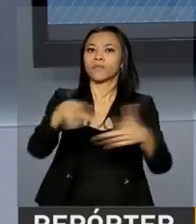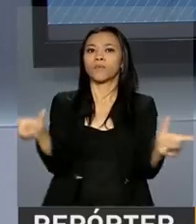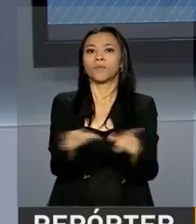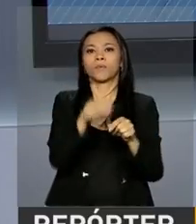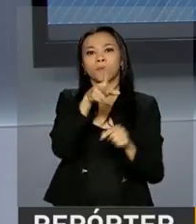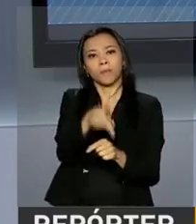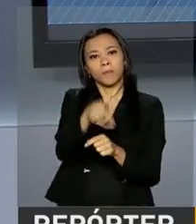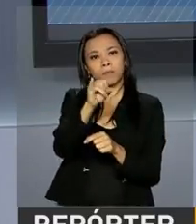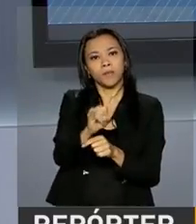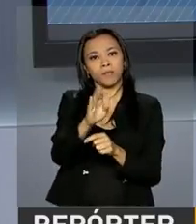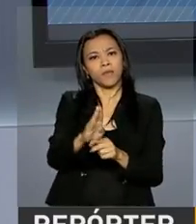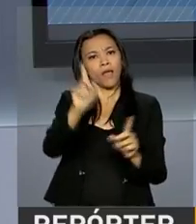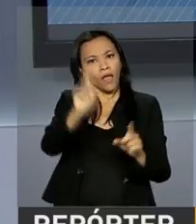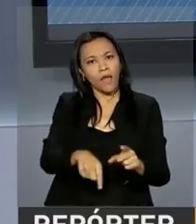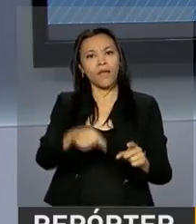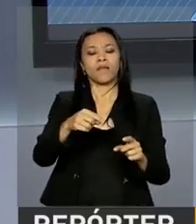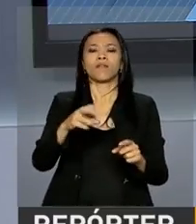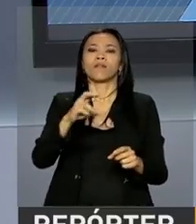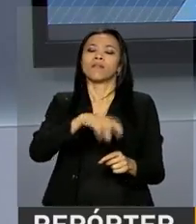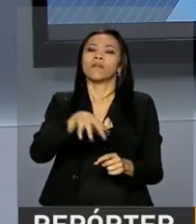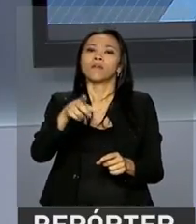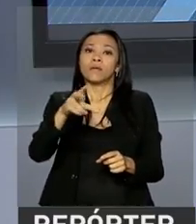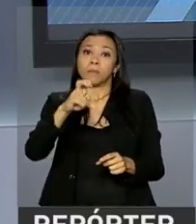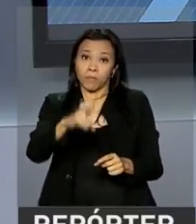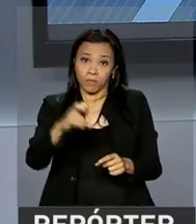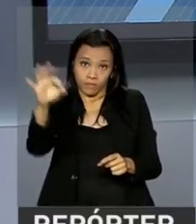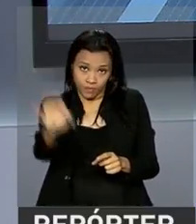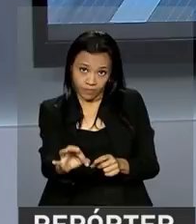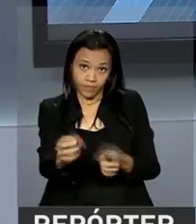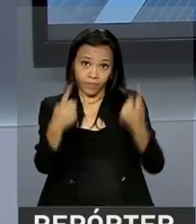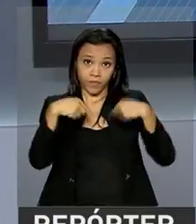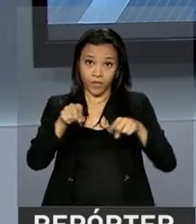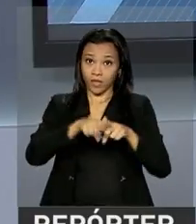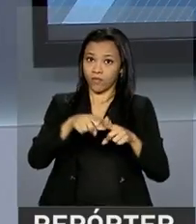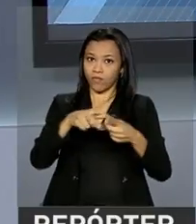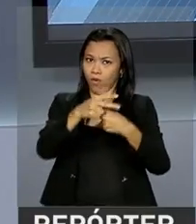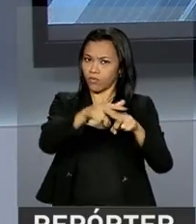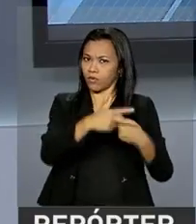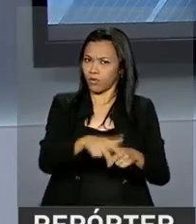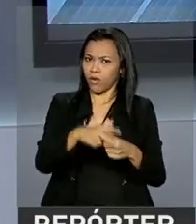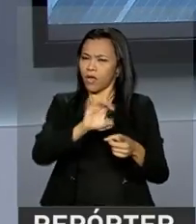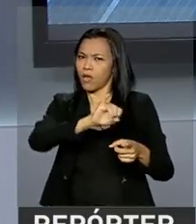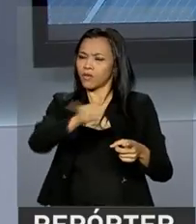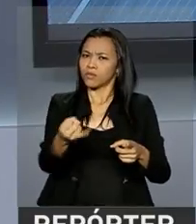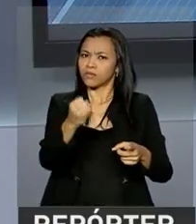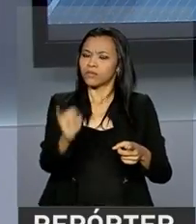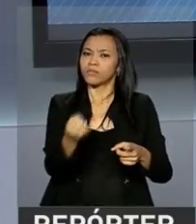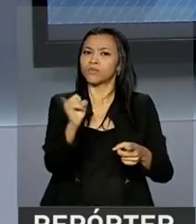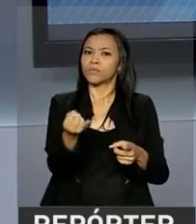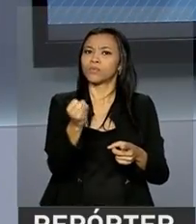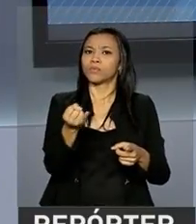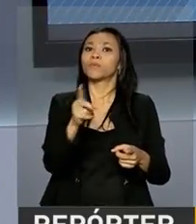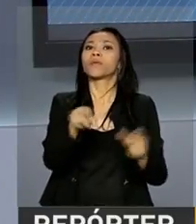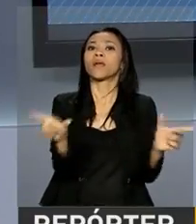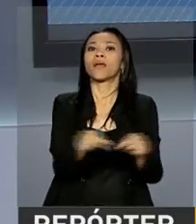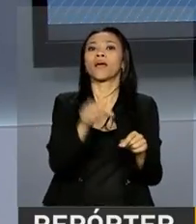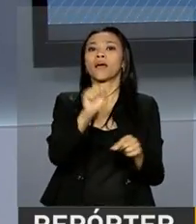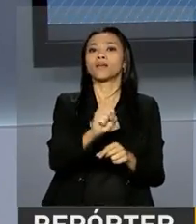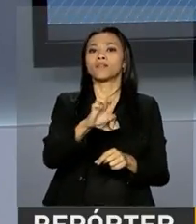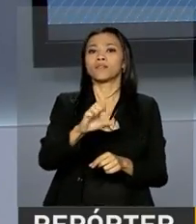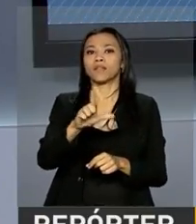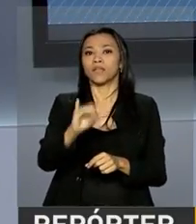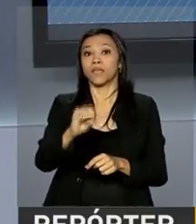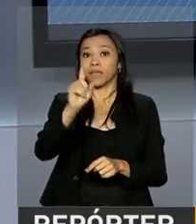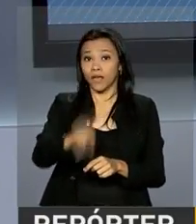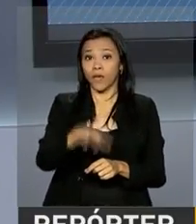interno bruto passou para % o mercado financeiro não alterou a previsão paraa taxa básica de juros da economia a celic que deve ficar